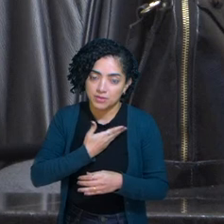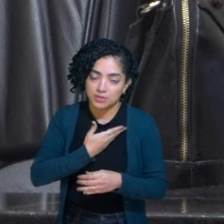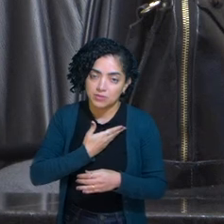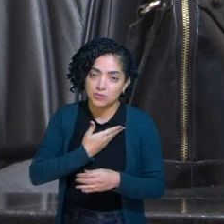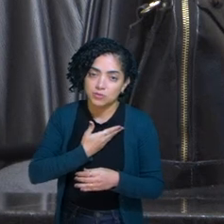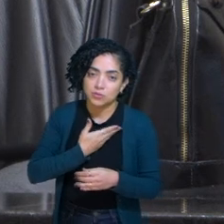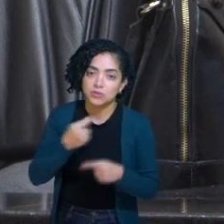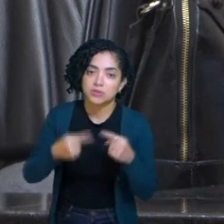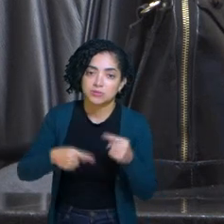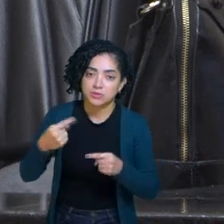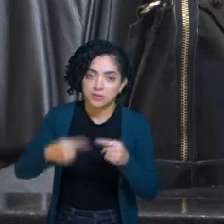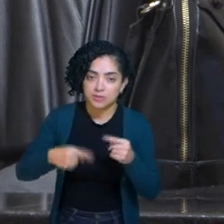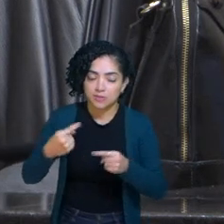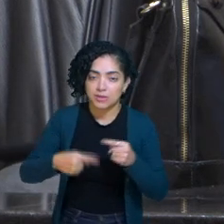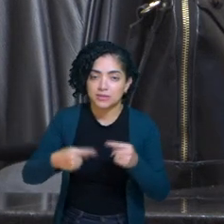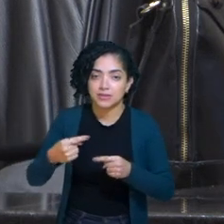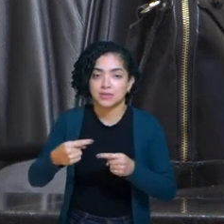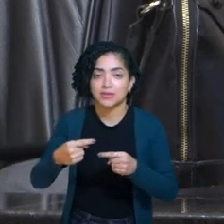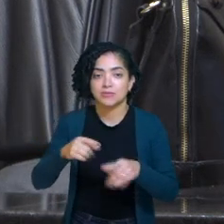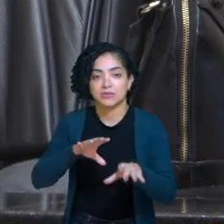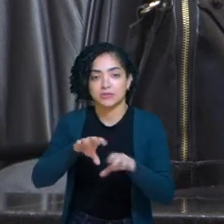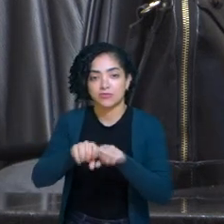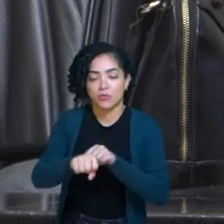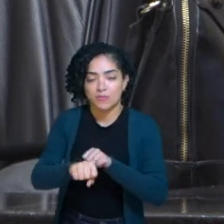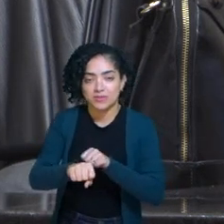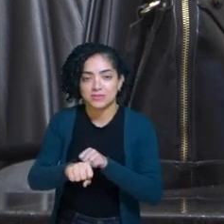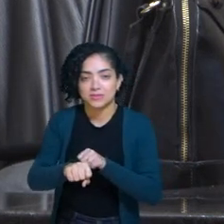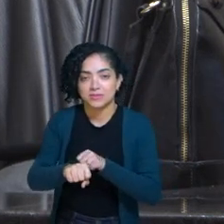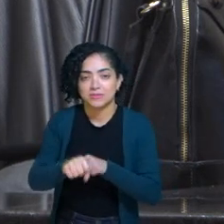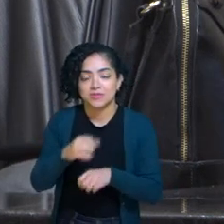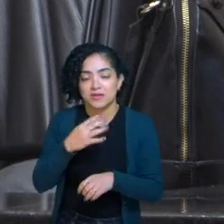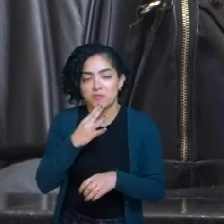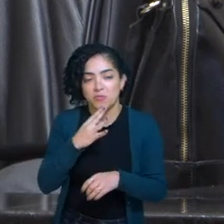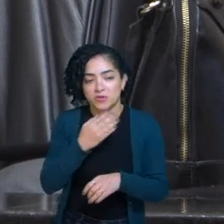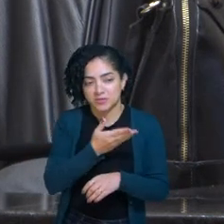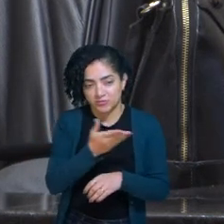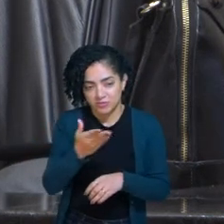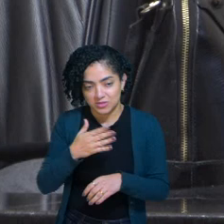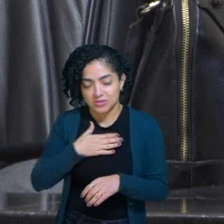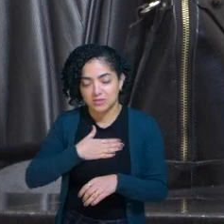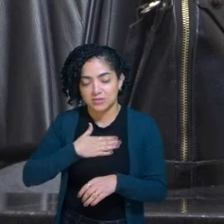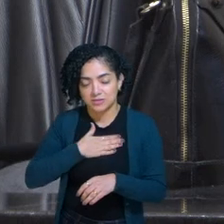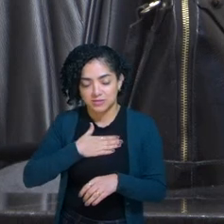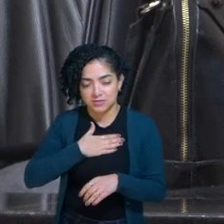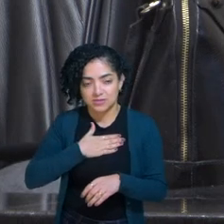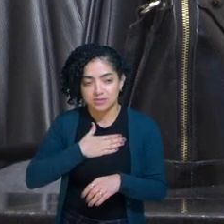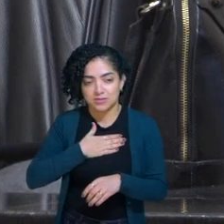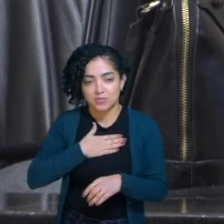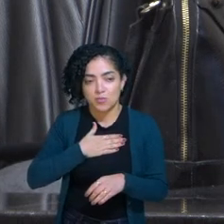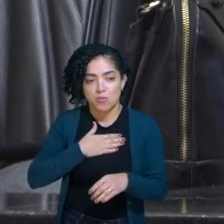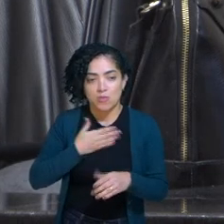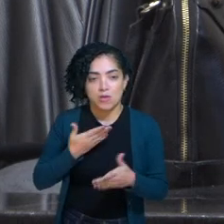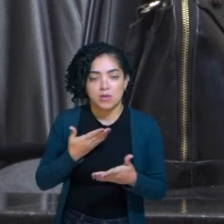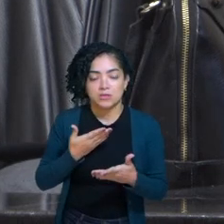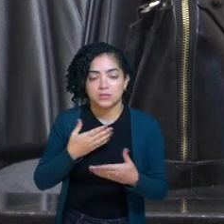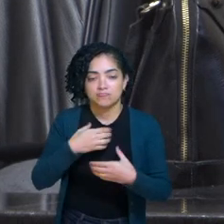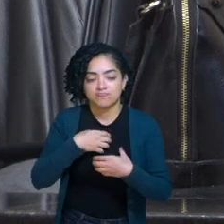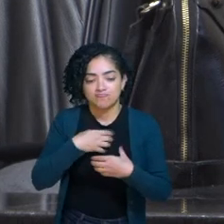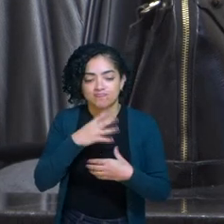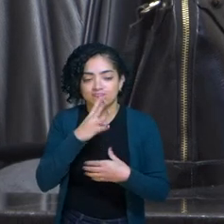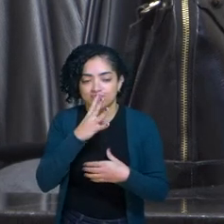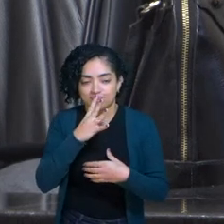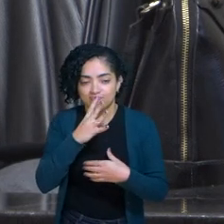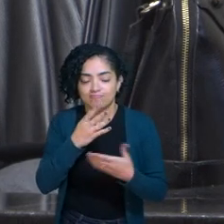debatendo formação de professores Derlan foi bom te conhecer a CAF eu tenho profunda admiração por vocês conheço muito de